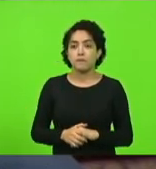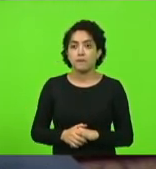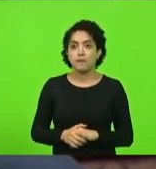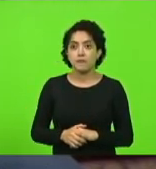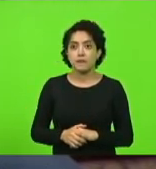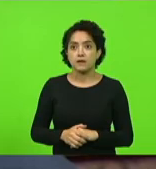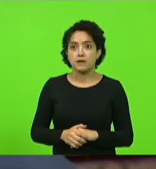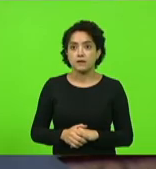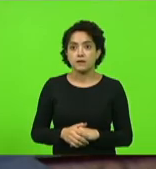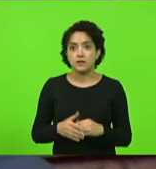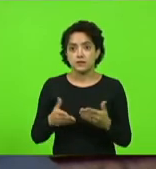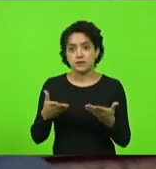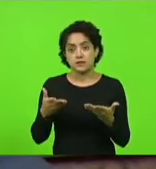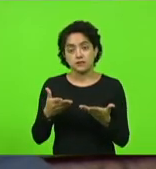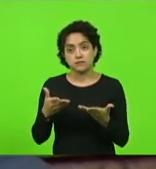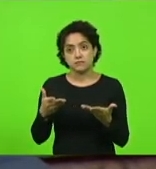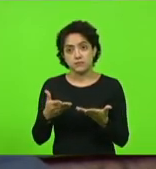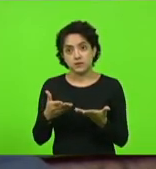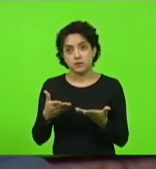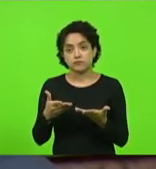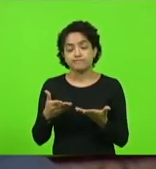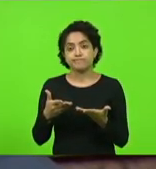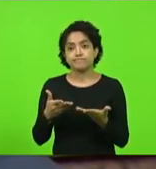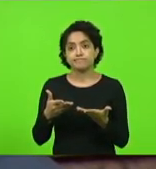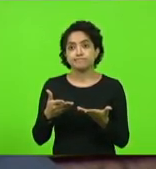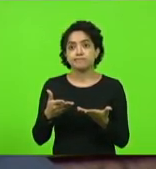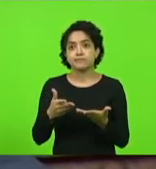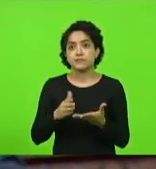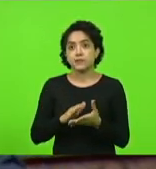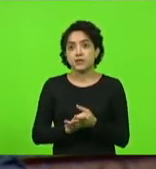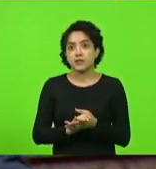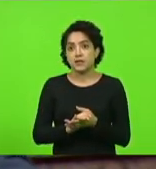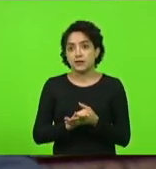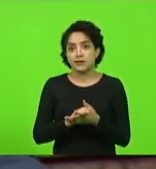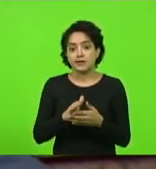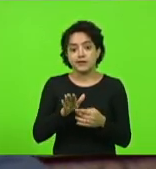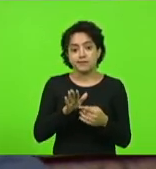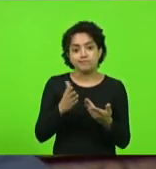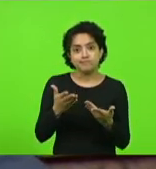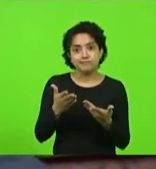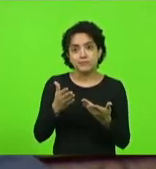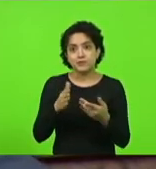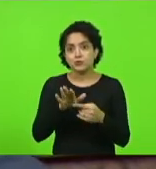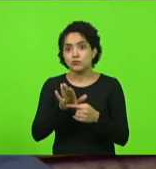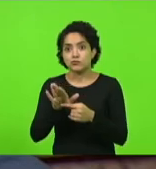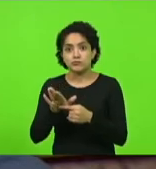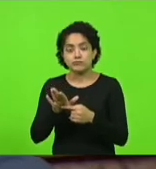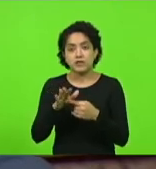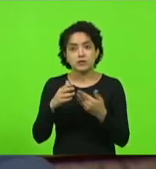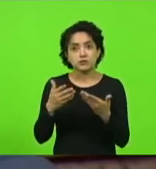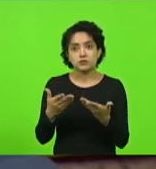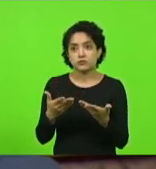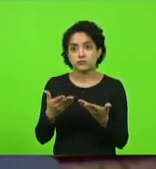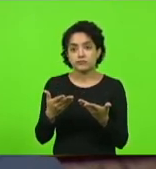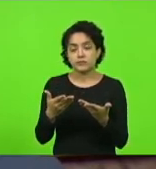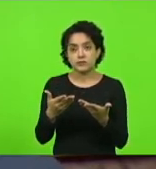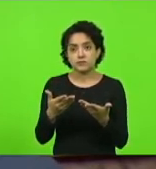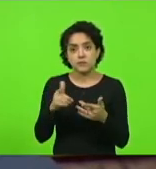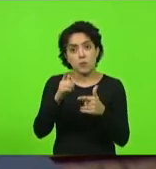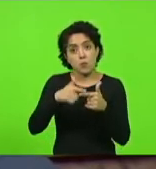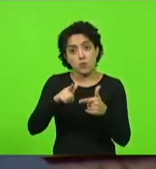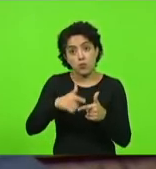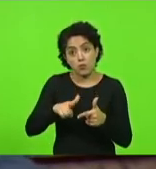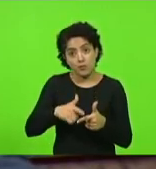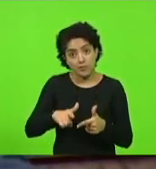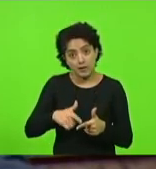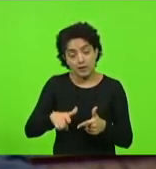Esse esparadrapo colocado em cima de uma ferida provocada por um tiro de calibre 12 não vai sanar o problema do plano